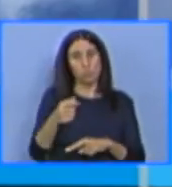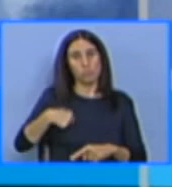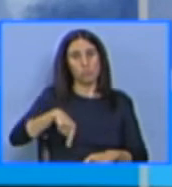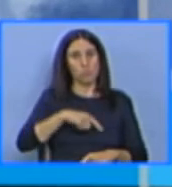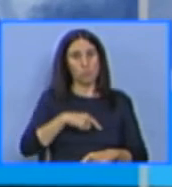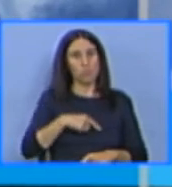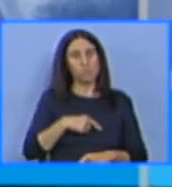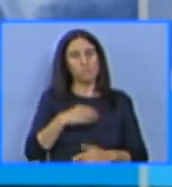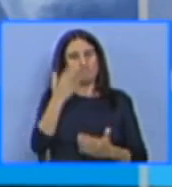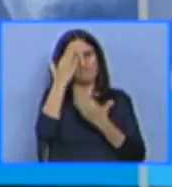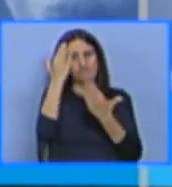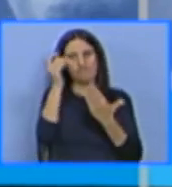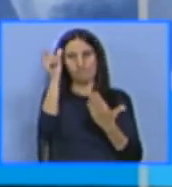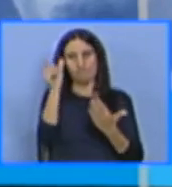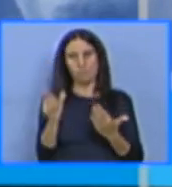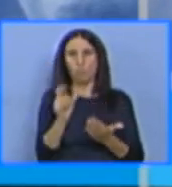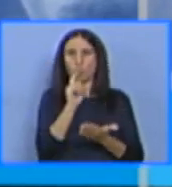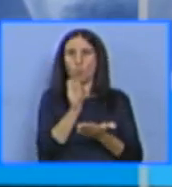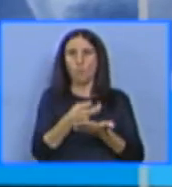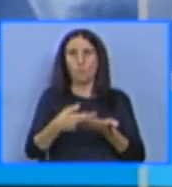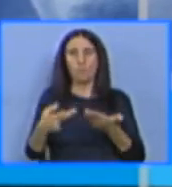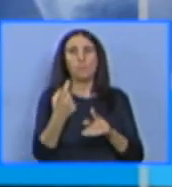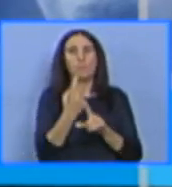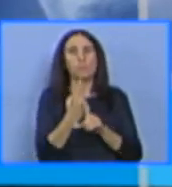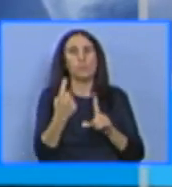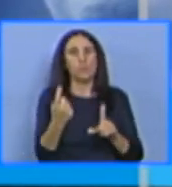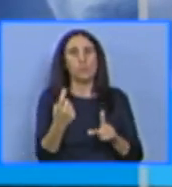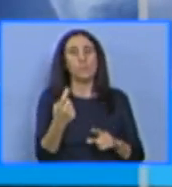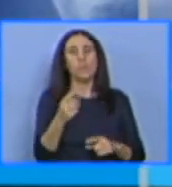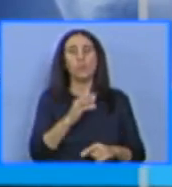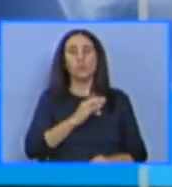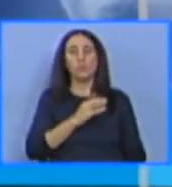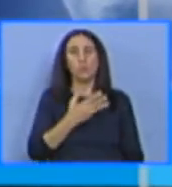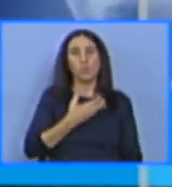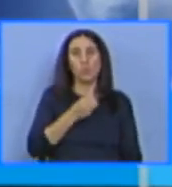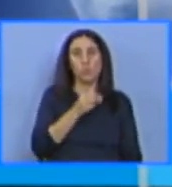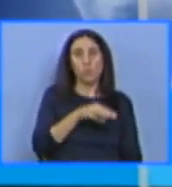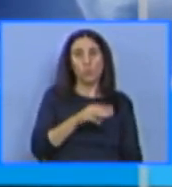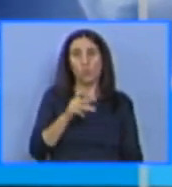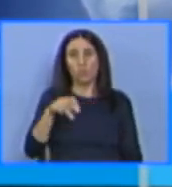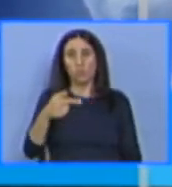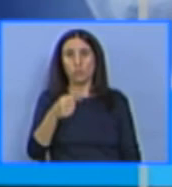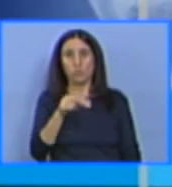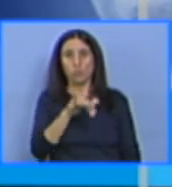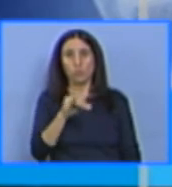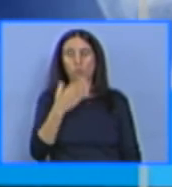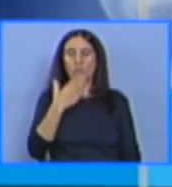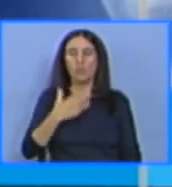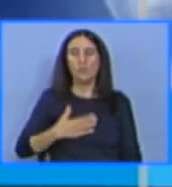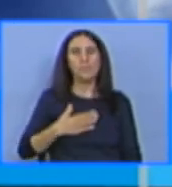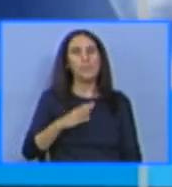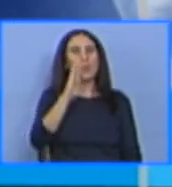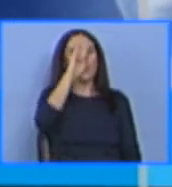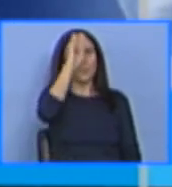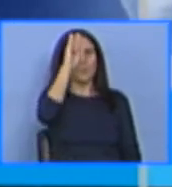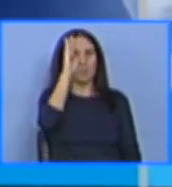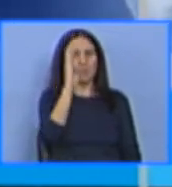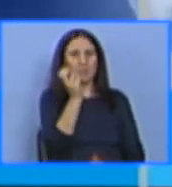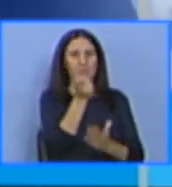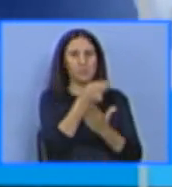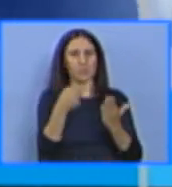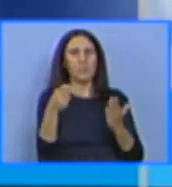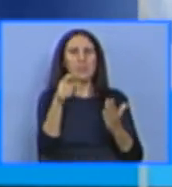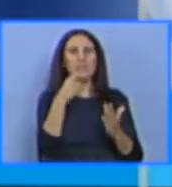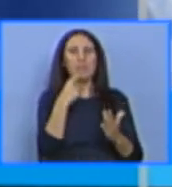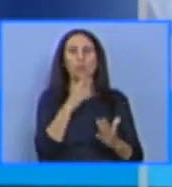consagrar assim este nome, porque o Sr. Dom António fez com que a expressão do Papa, os